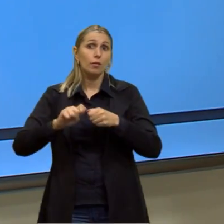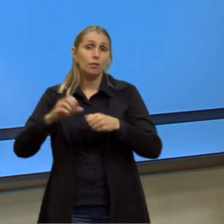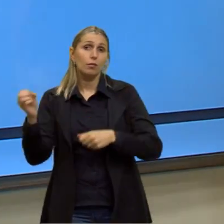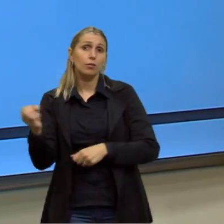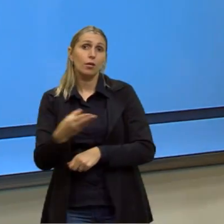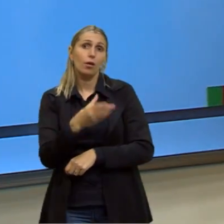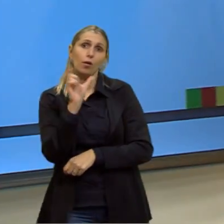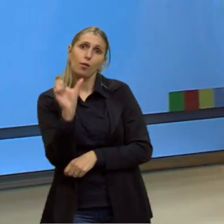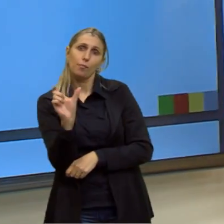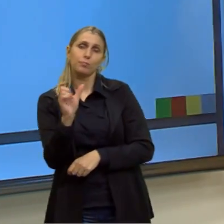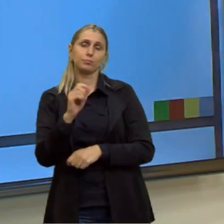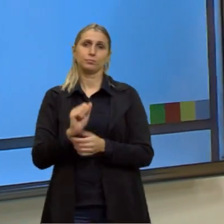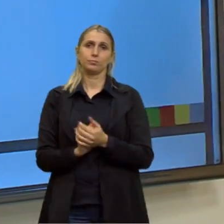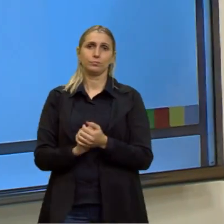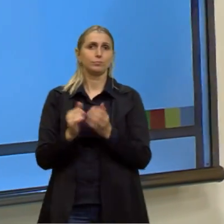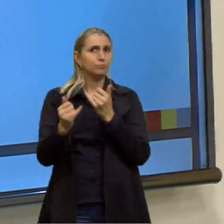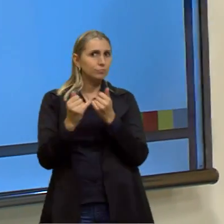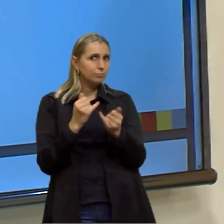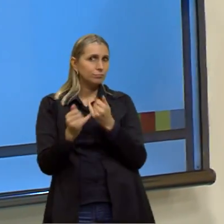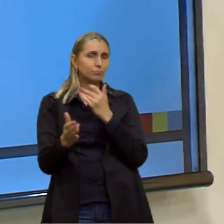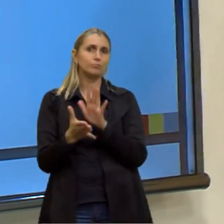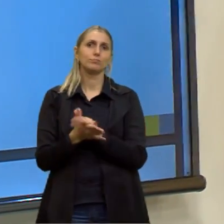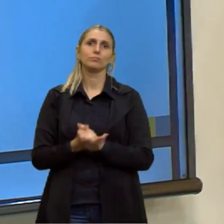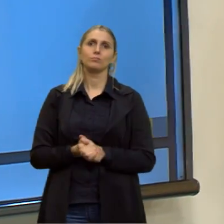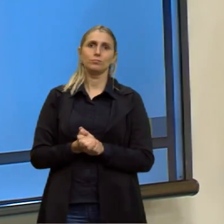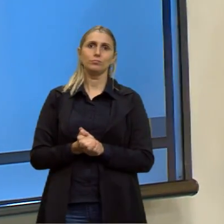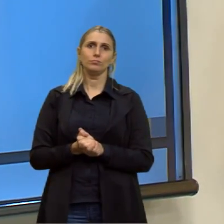uma nova palavra como por exemplo